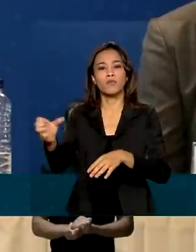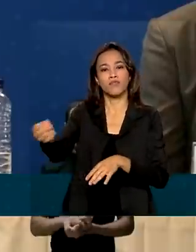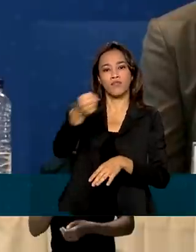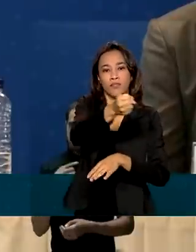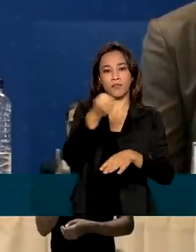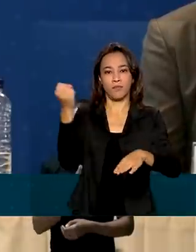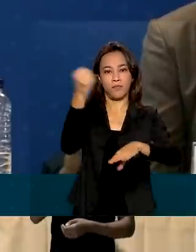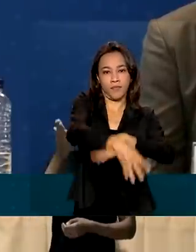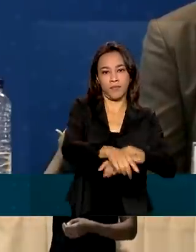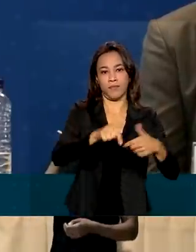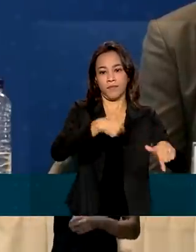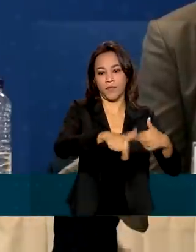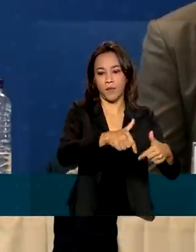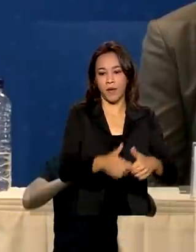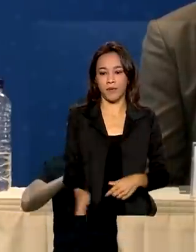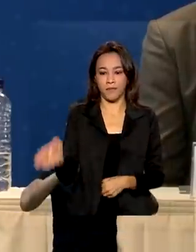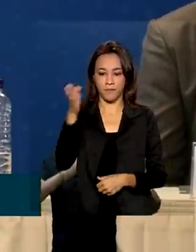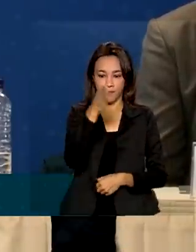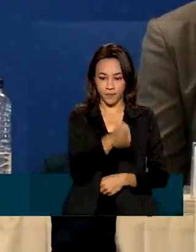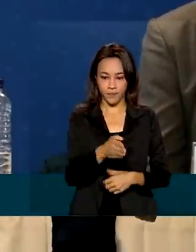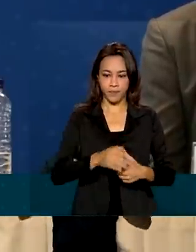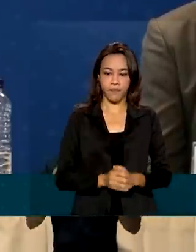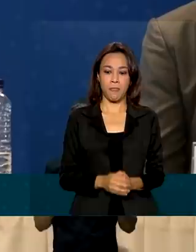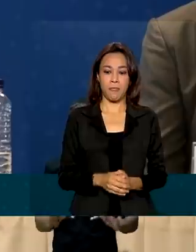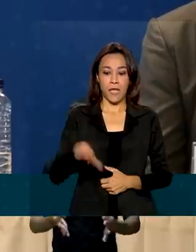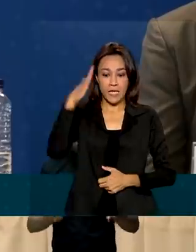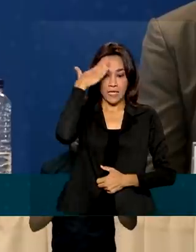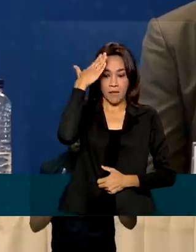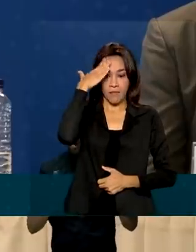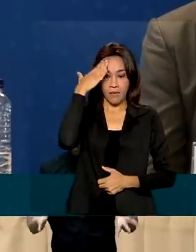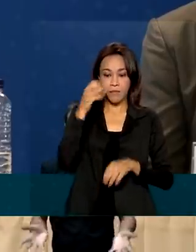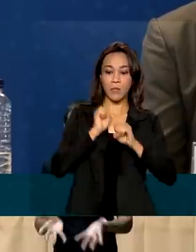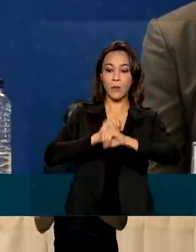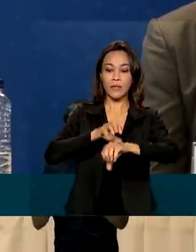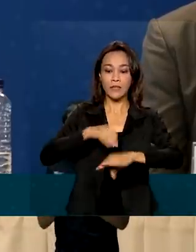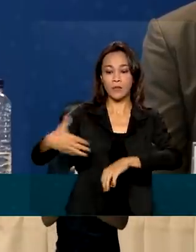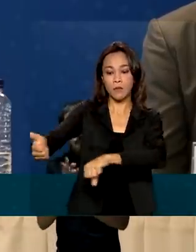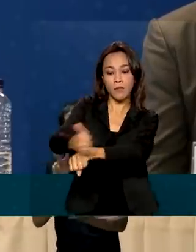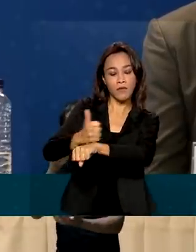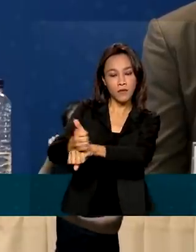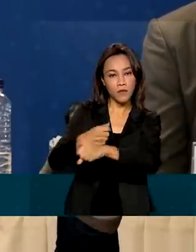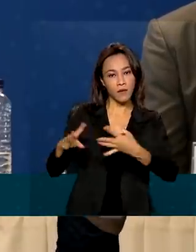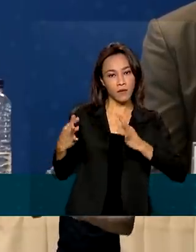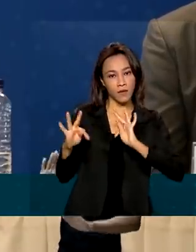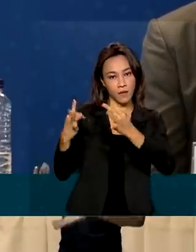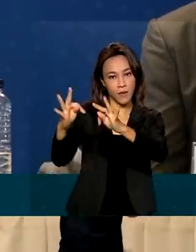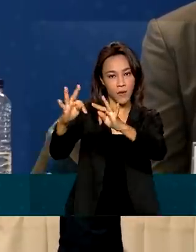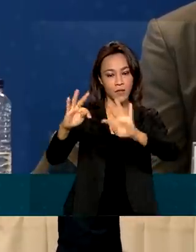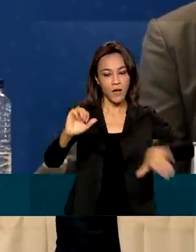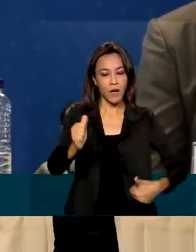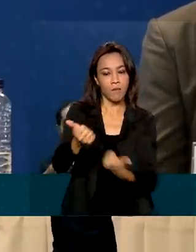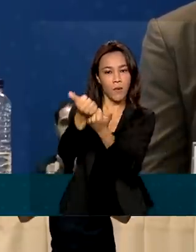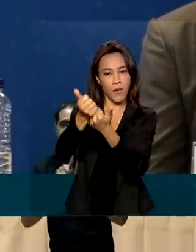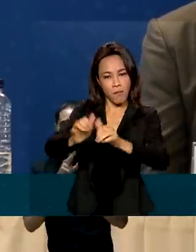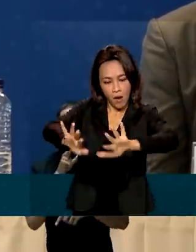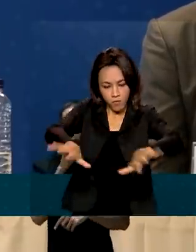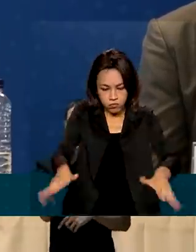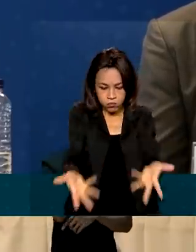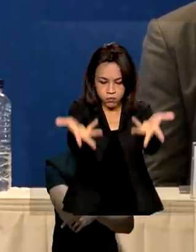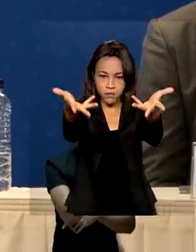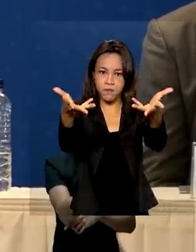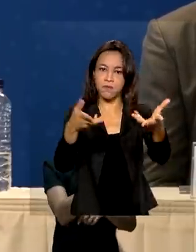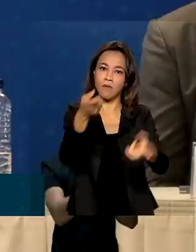Sabemos como a educação profissional e tecnológica contribui para impulsionar a economia e para o